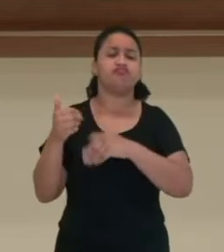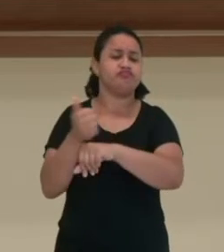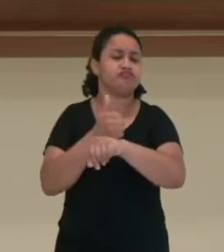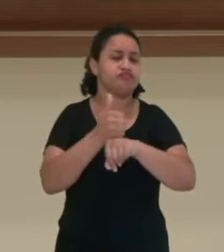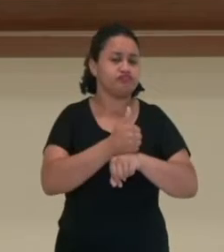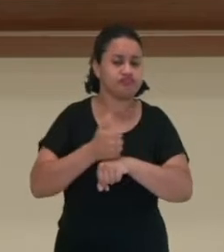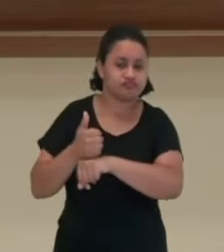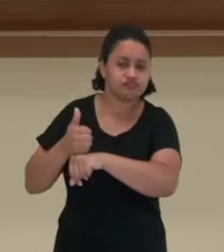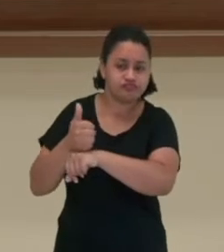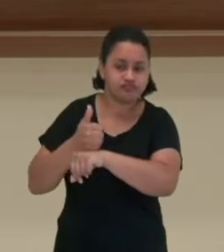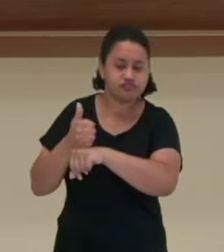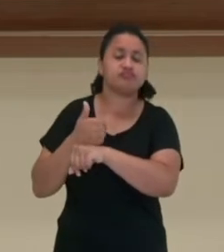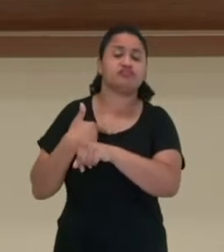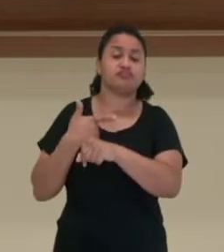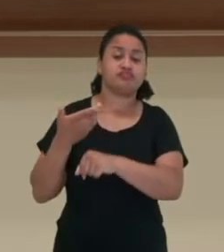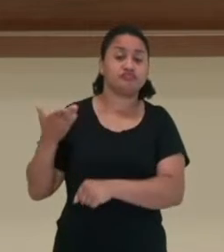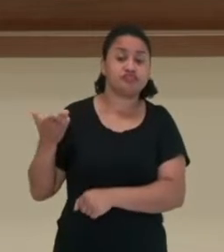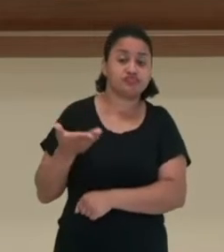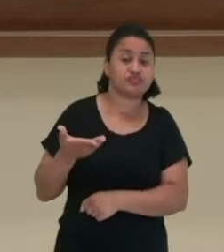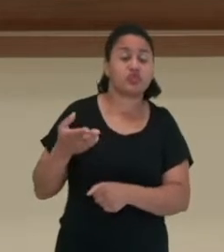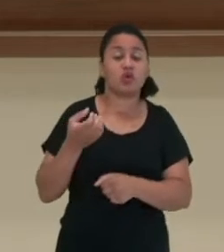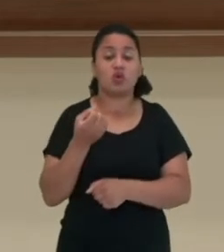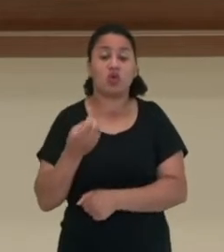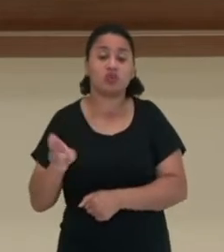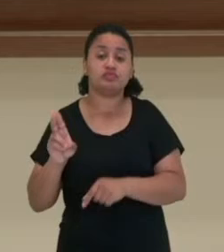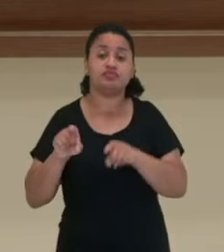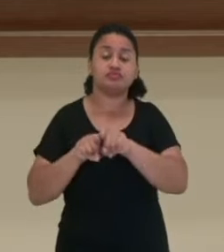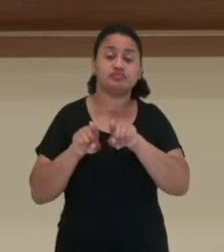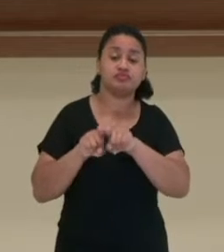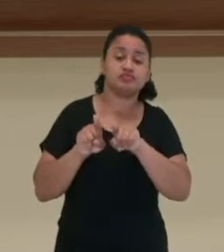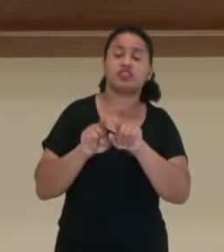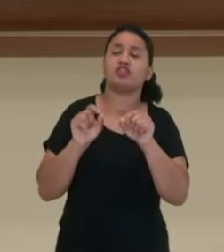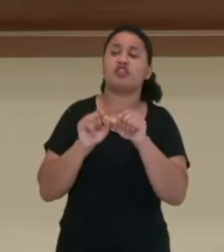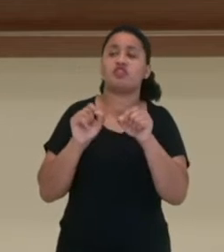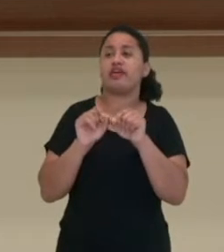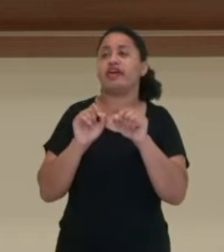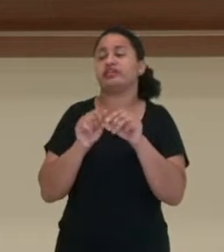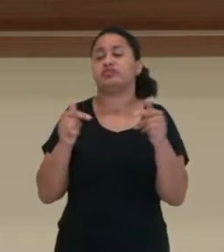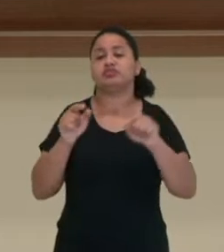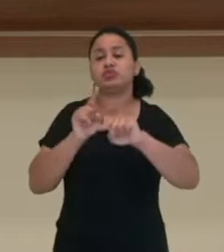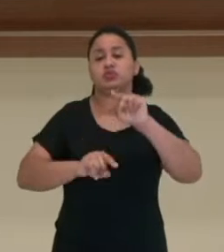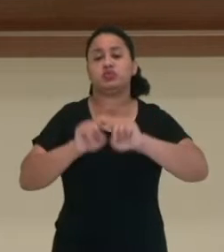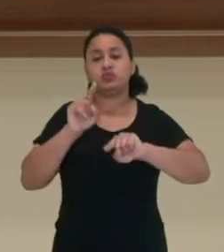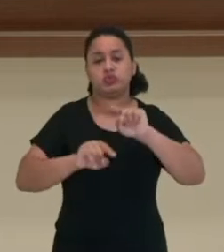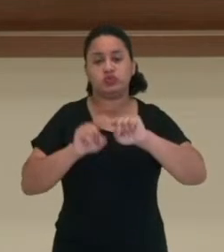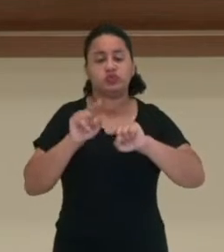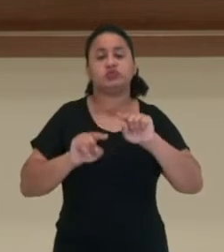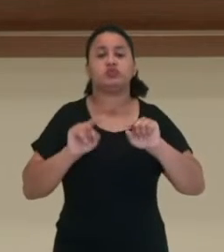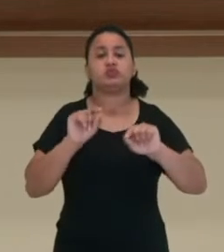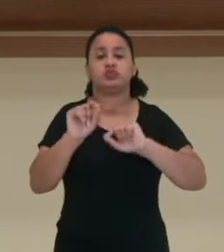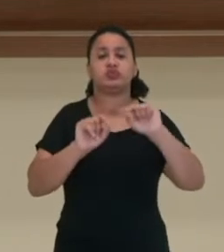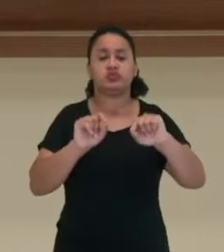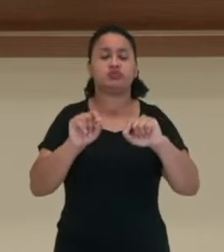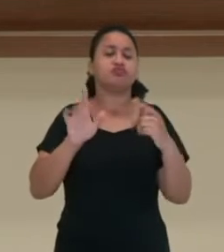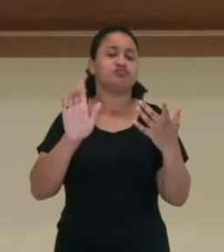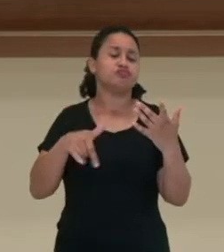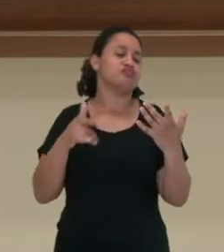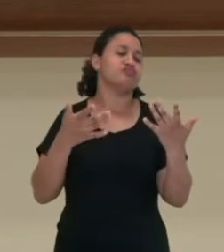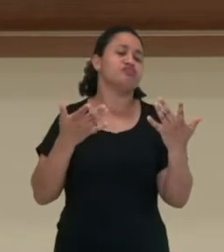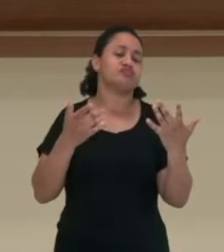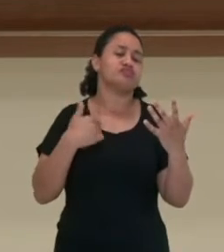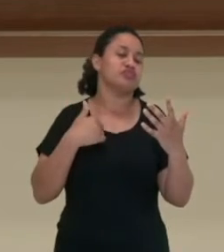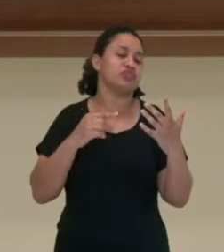profissões de prestador de serviço ou até mesmo fabricação, por exemplo, de algum produto, que vai ser uma